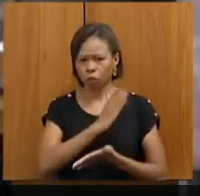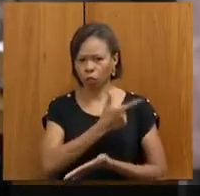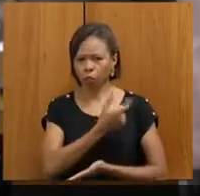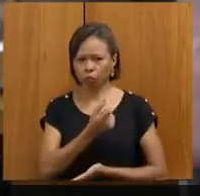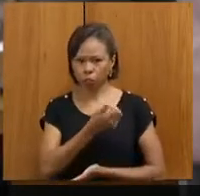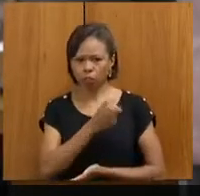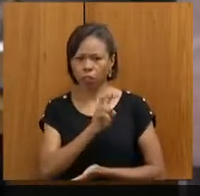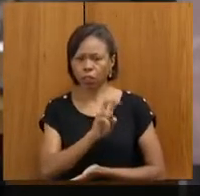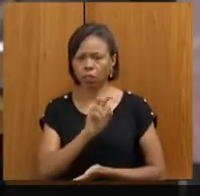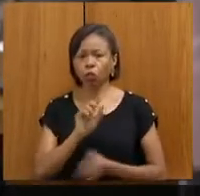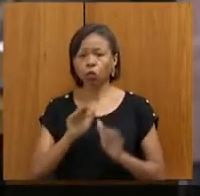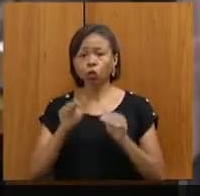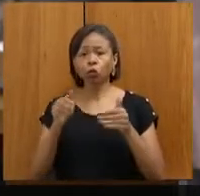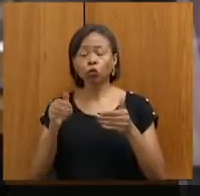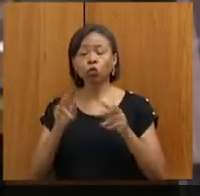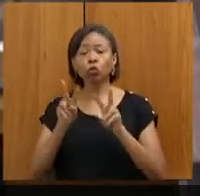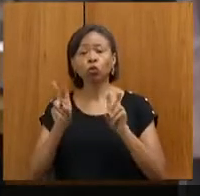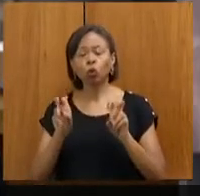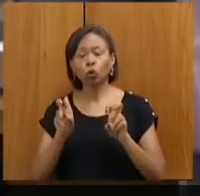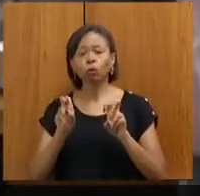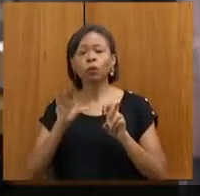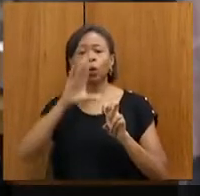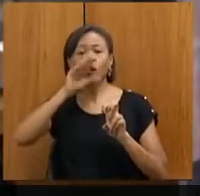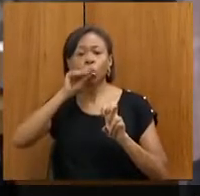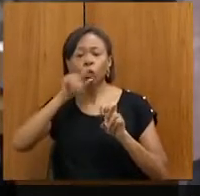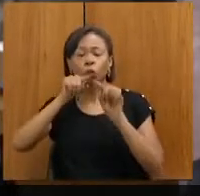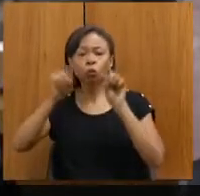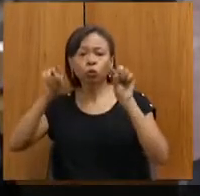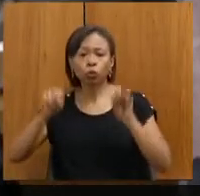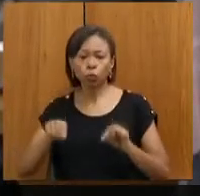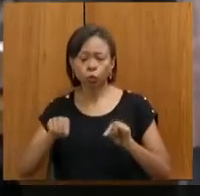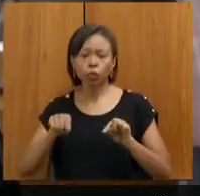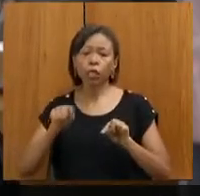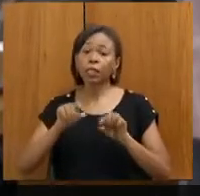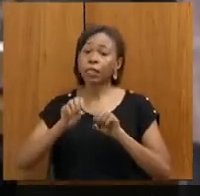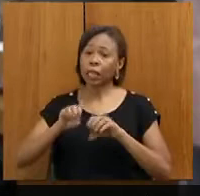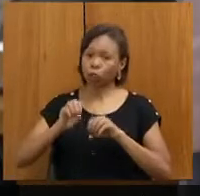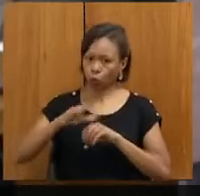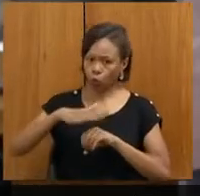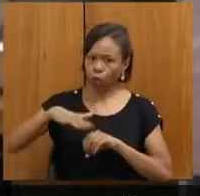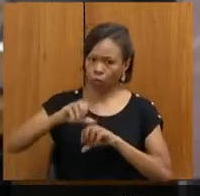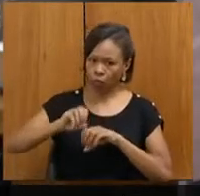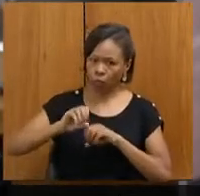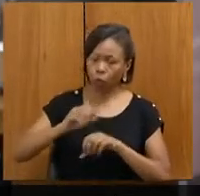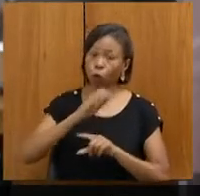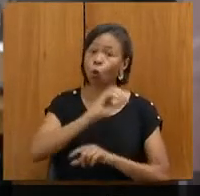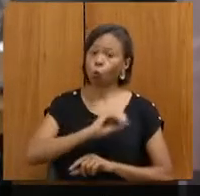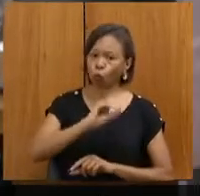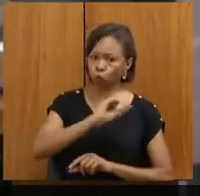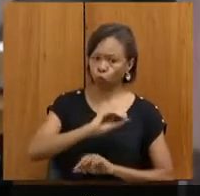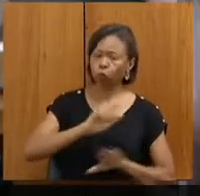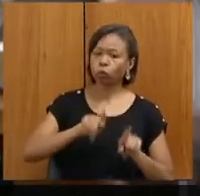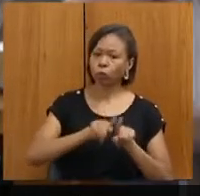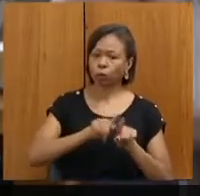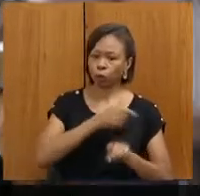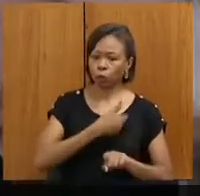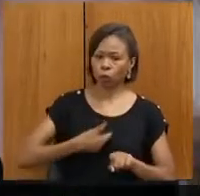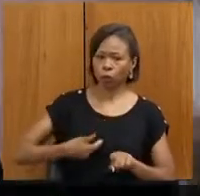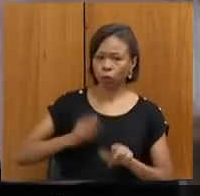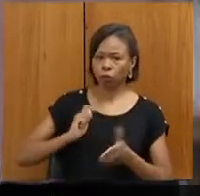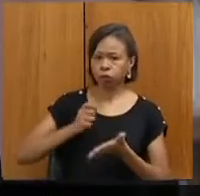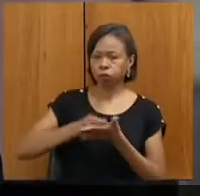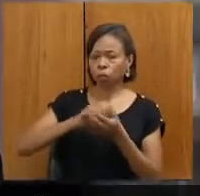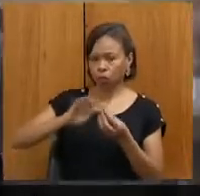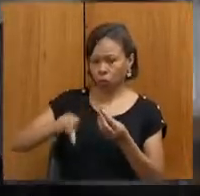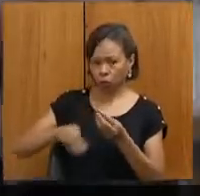relação à remuneração dos servidores da educação e que a partir de outubro também o estado é começou a fazer o pagamento dessa incorporação